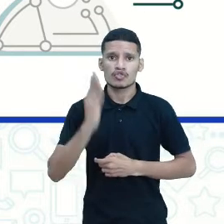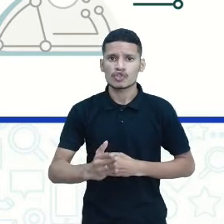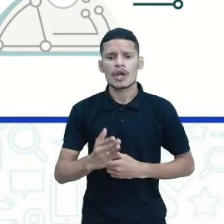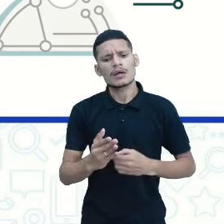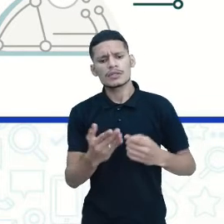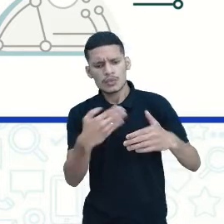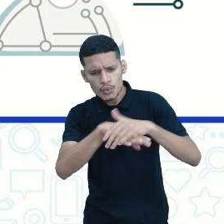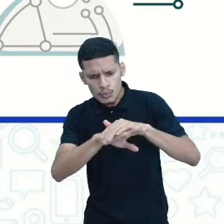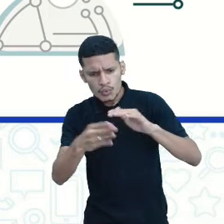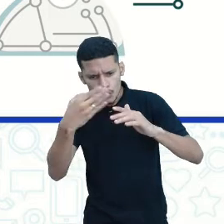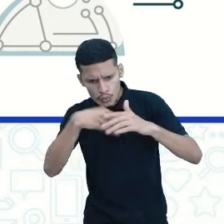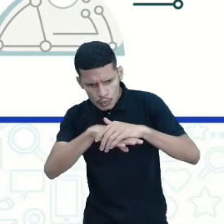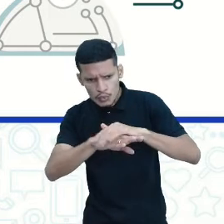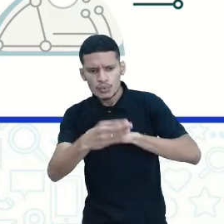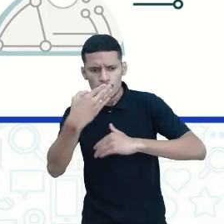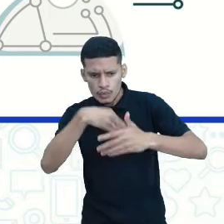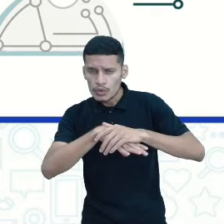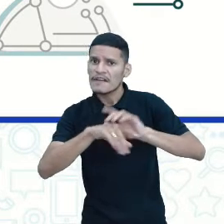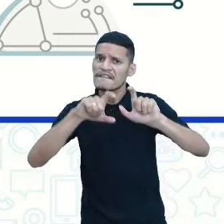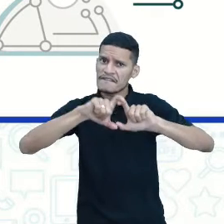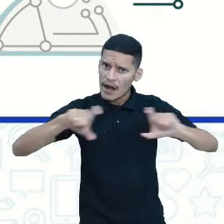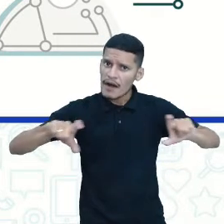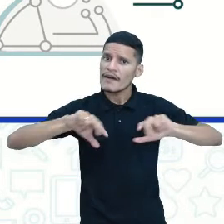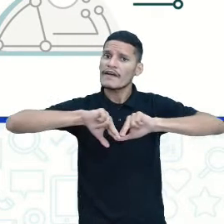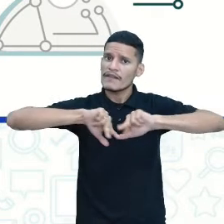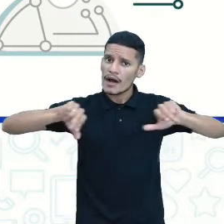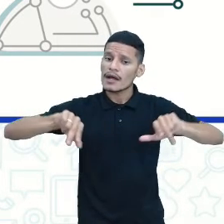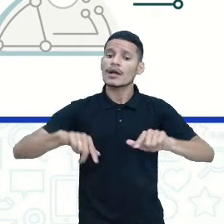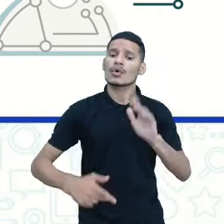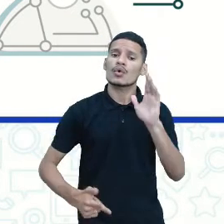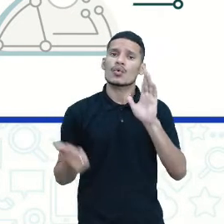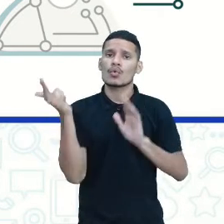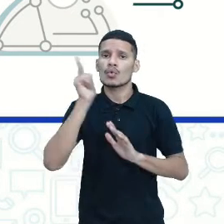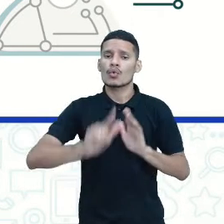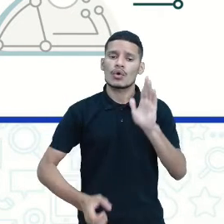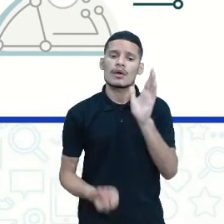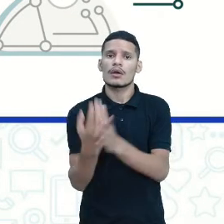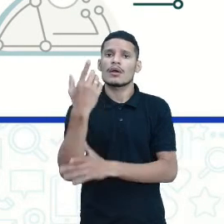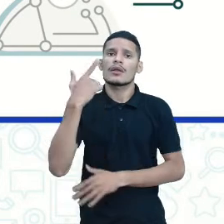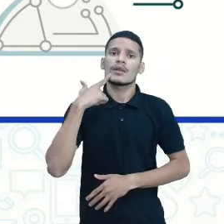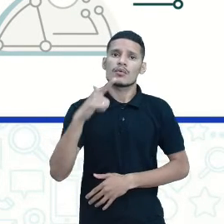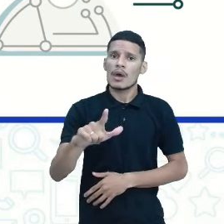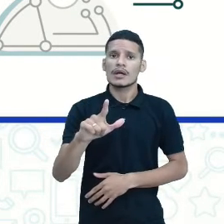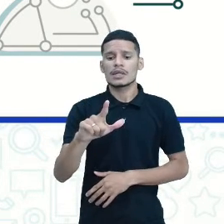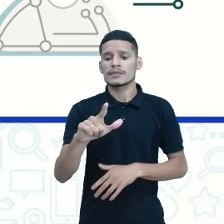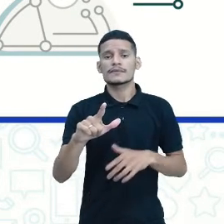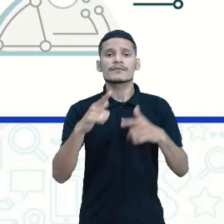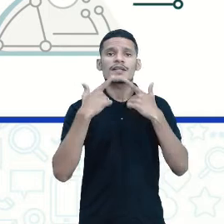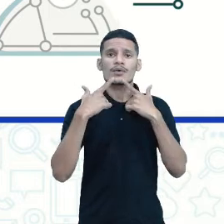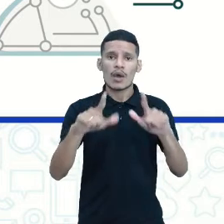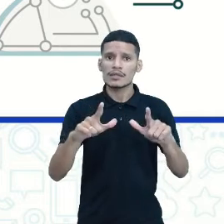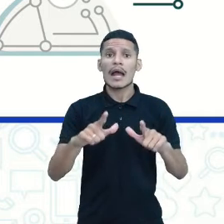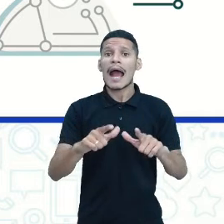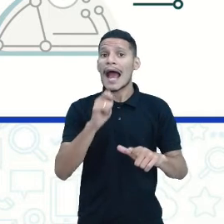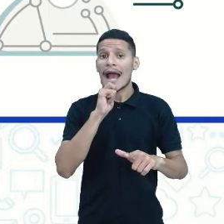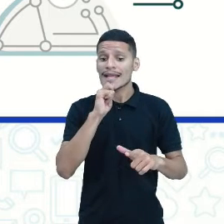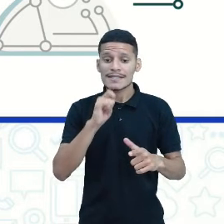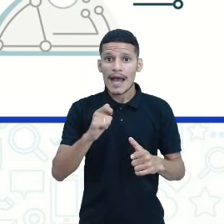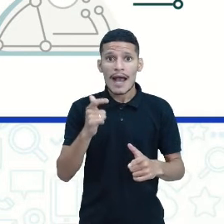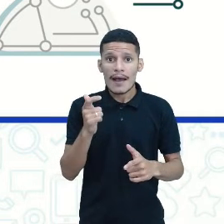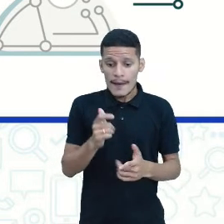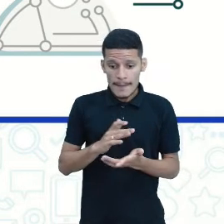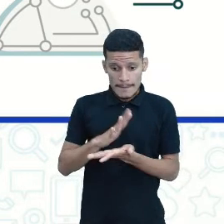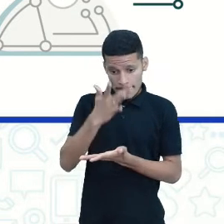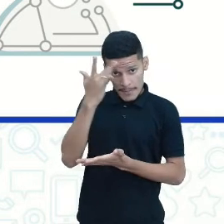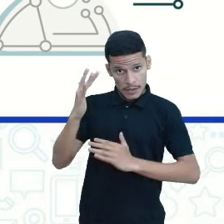processamento infinita, e ela conseguiu criar uma linguagem que às vezes não é acessada nem pelos programadores, para